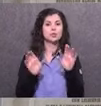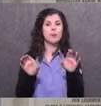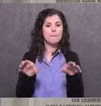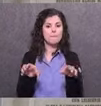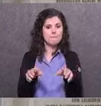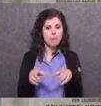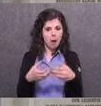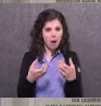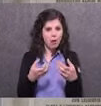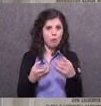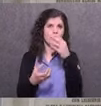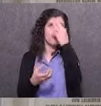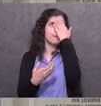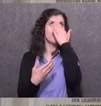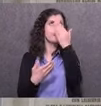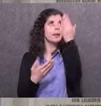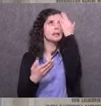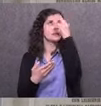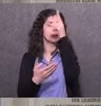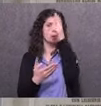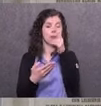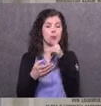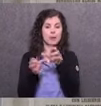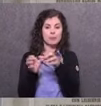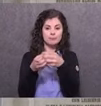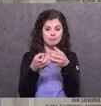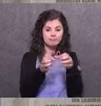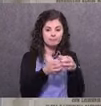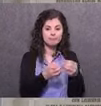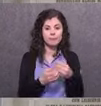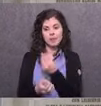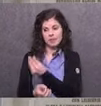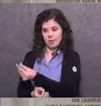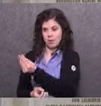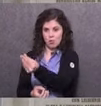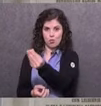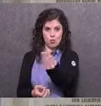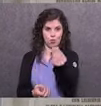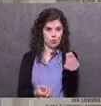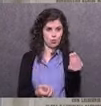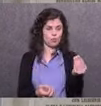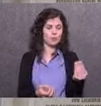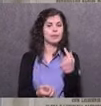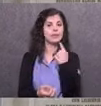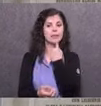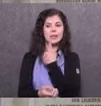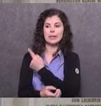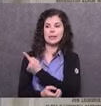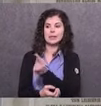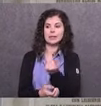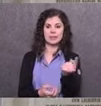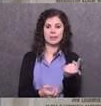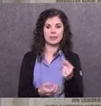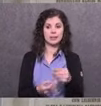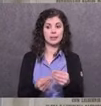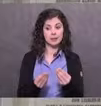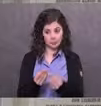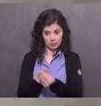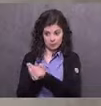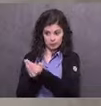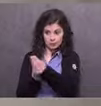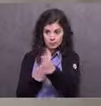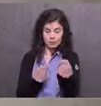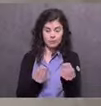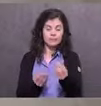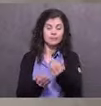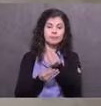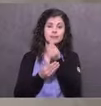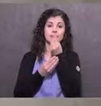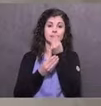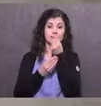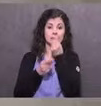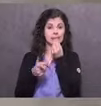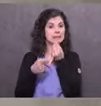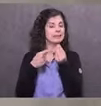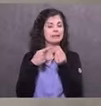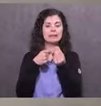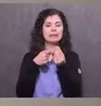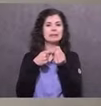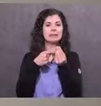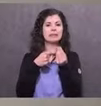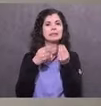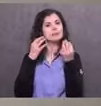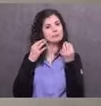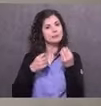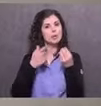bênção, partiu e deu aos discípulos, dizendo: tomai e comei, isto é o